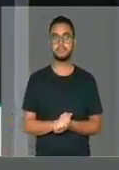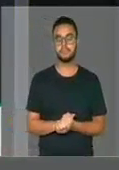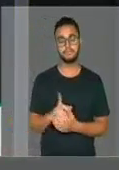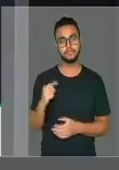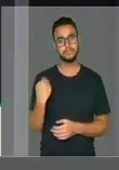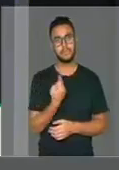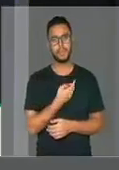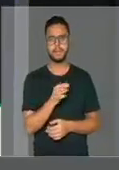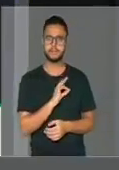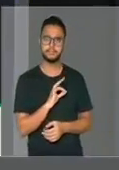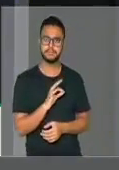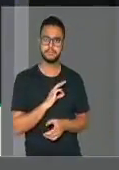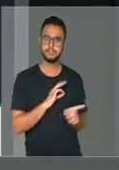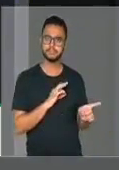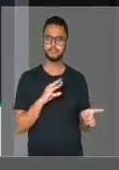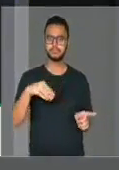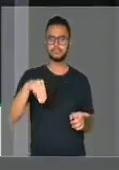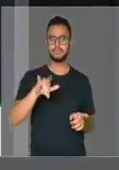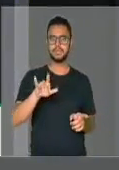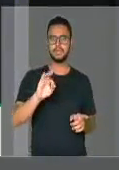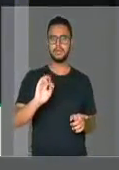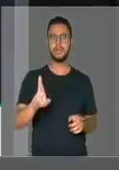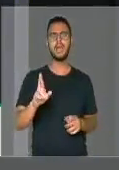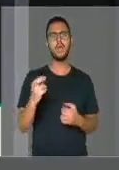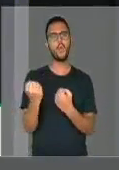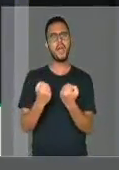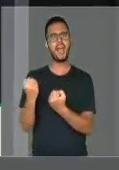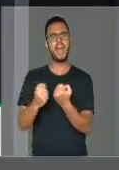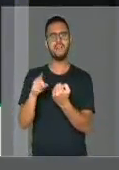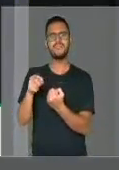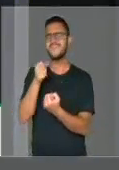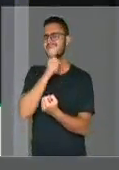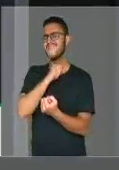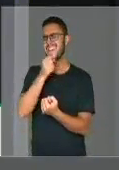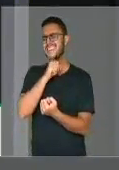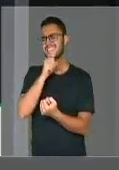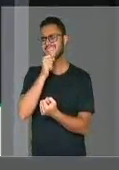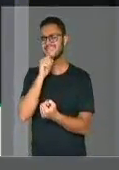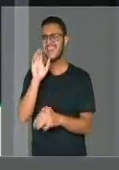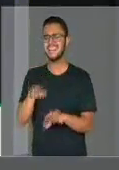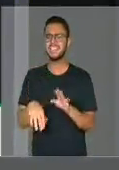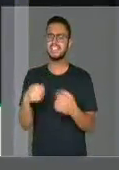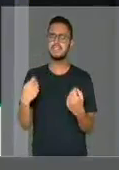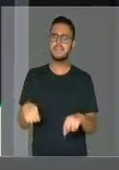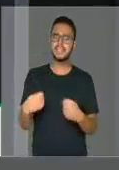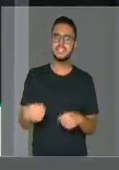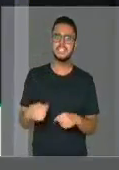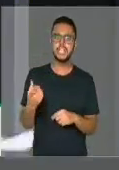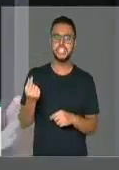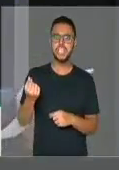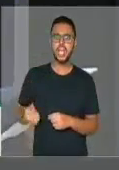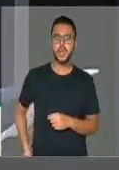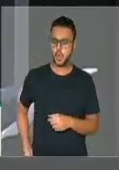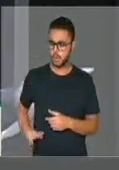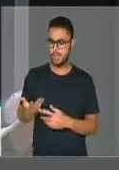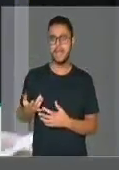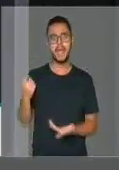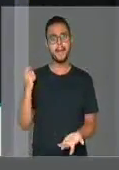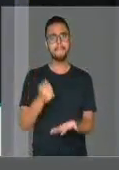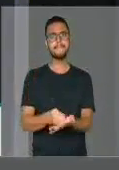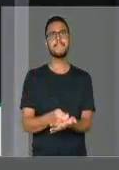Os nossos policiais militares que andam em viaturas sucateadas, que muitas vezes têm que tirar dinheiro do bolso para abastecer e